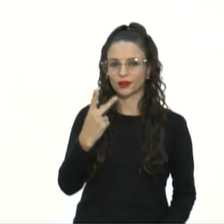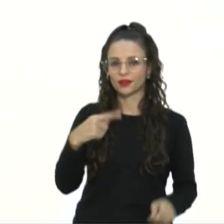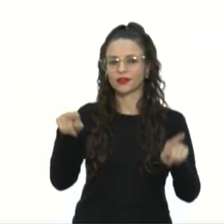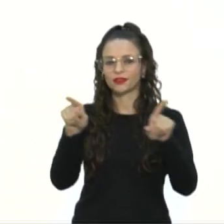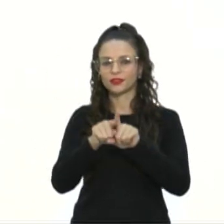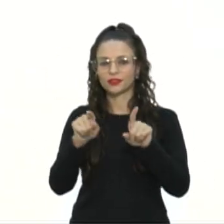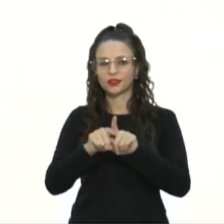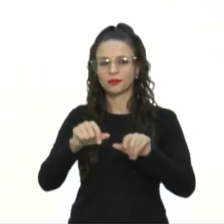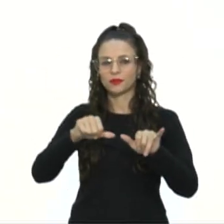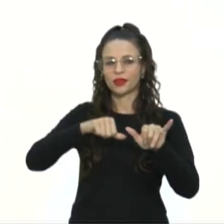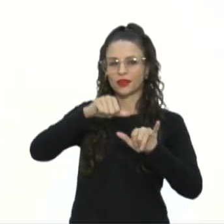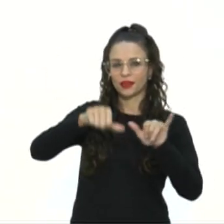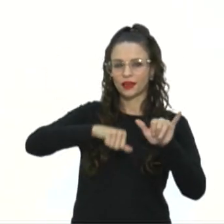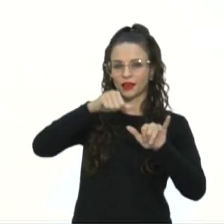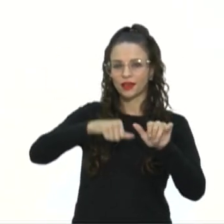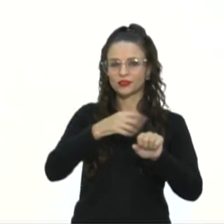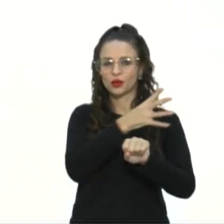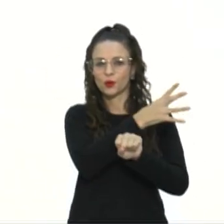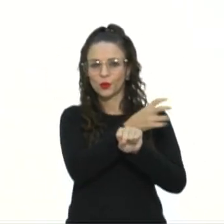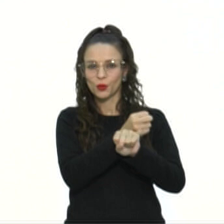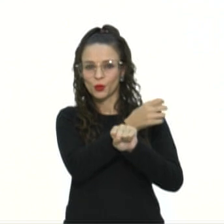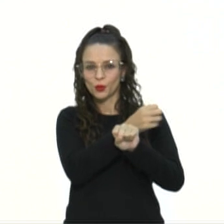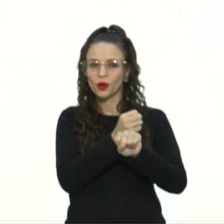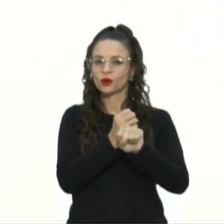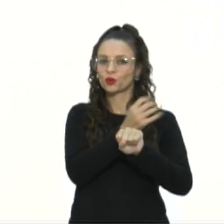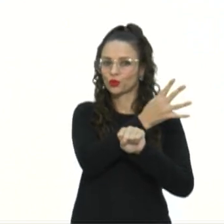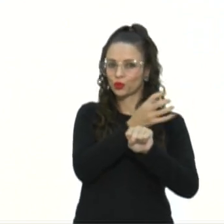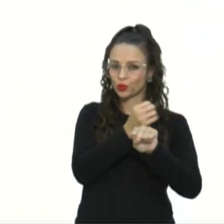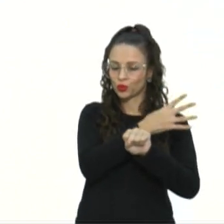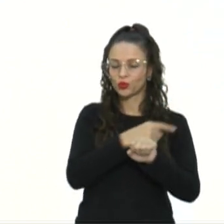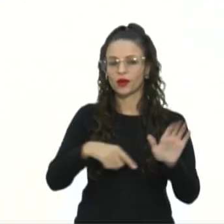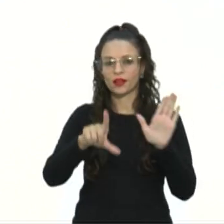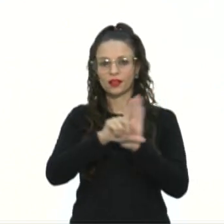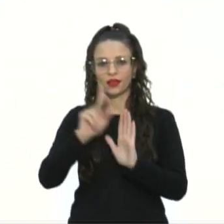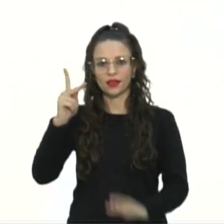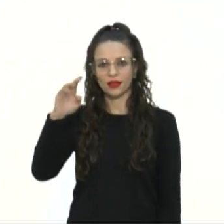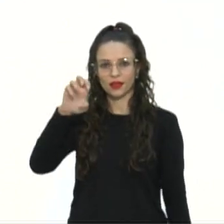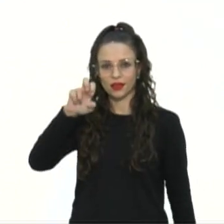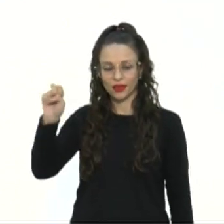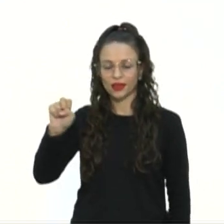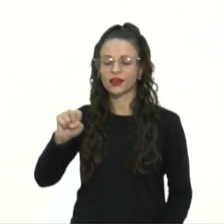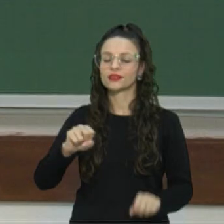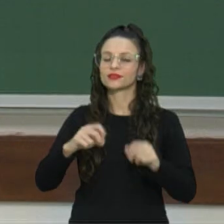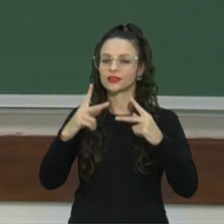reações endotérmicas e exotérmicas, falamos sobre lei de Hess, entropia e